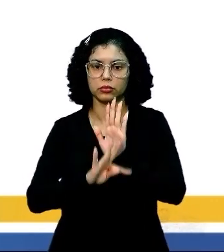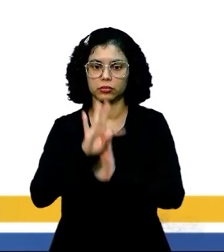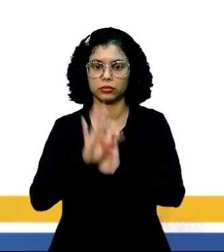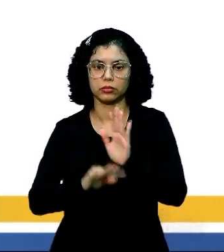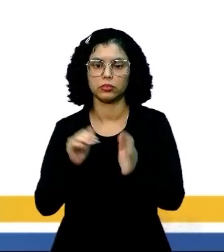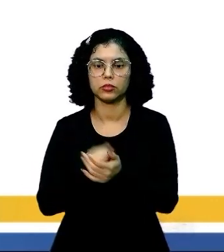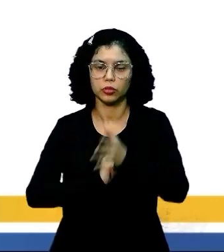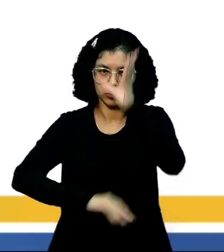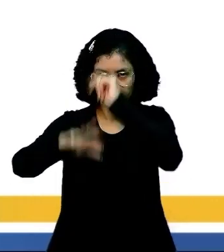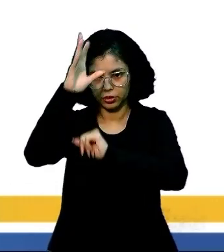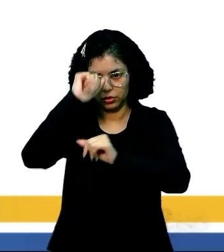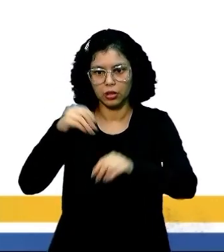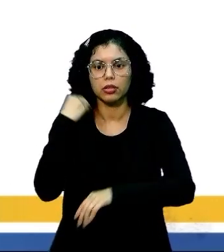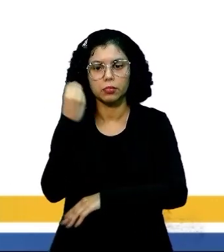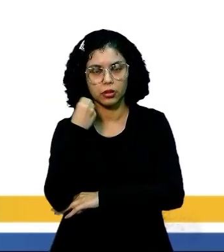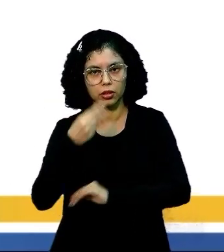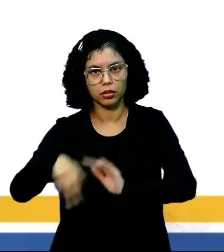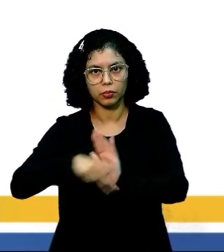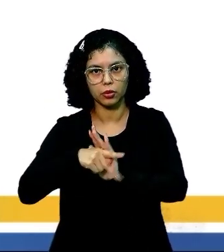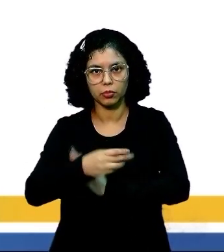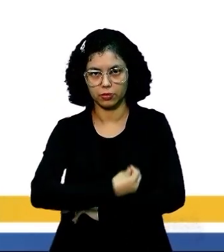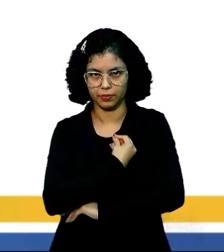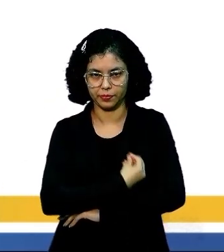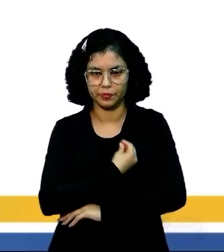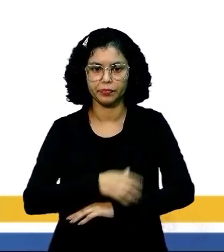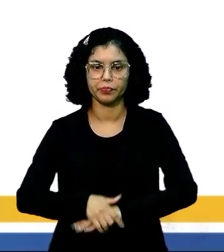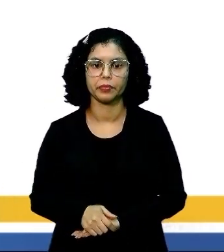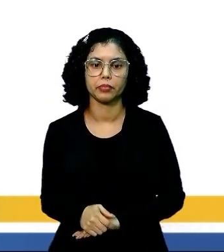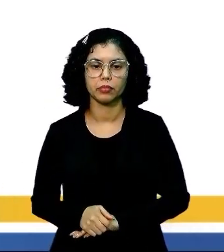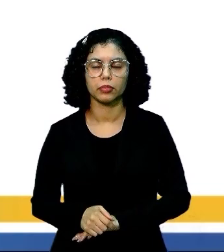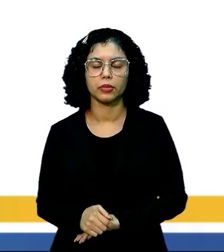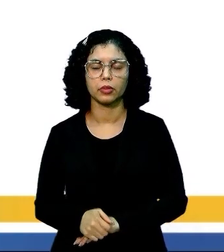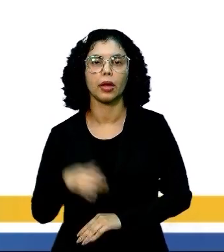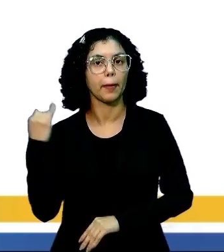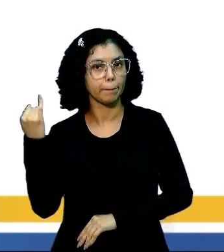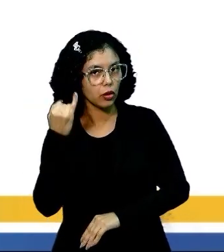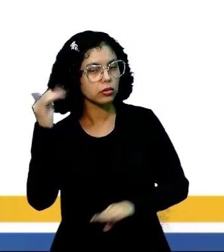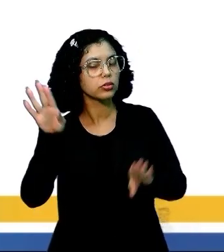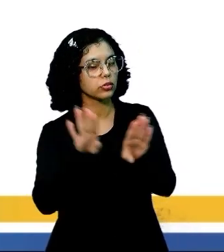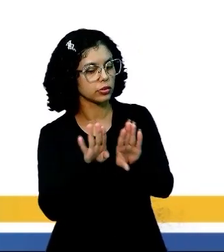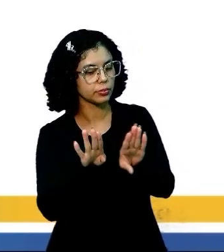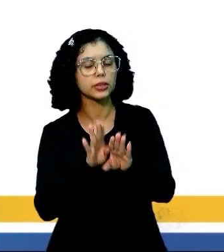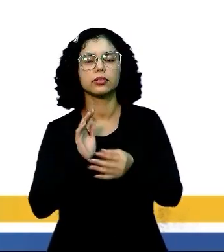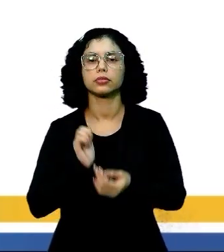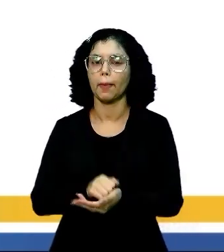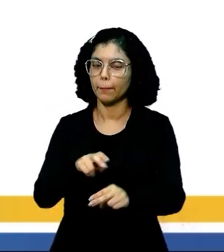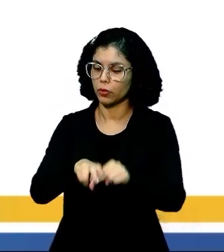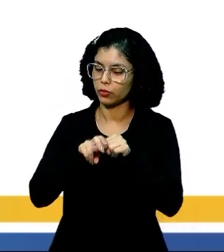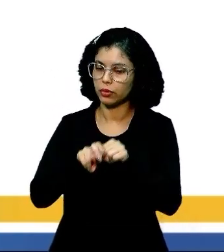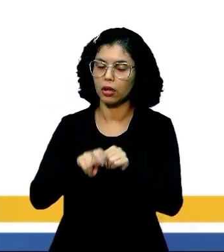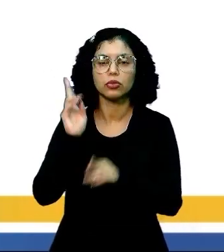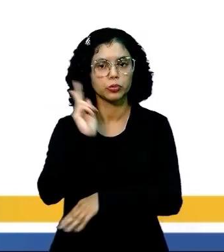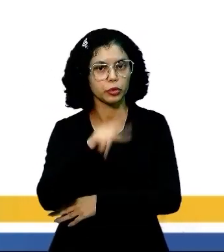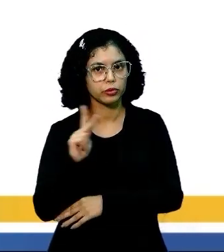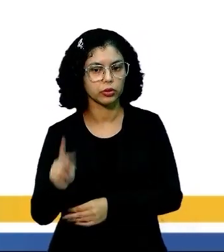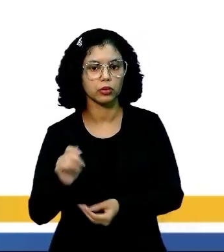os conhecimentos e experiências da sua vida, né? Isso é muito importante. É por isso, né, que os professores batem o martelo e